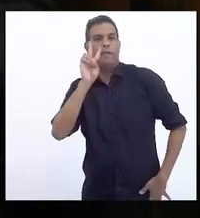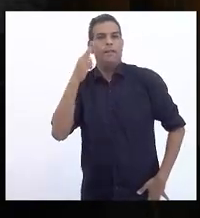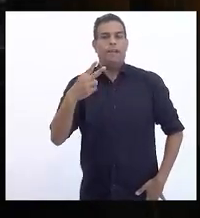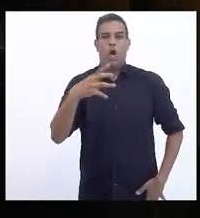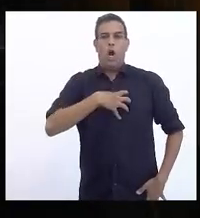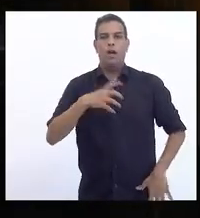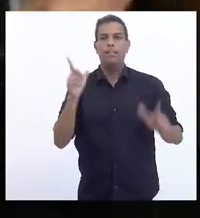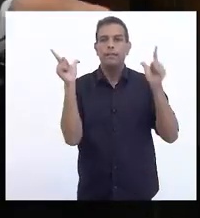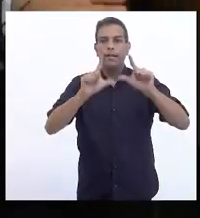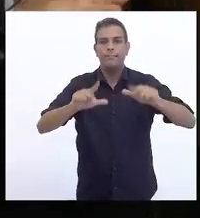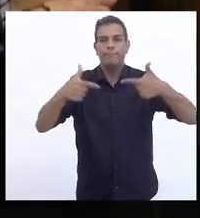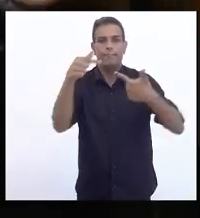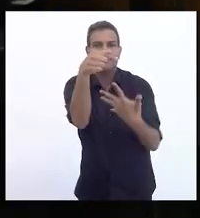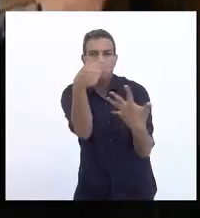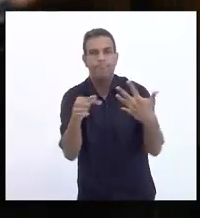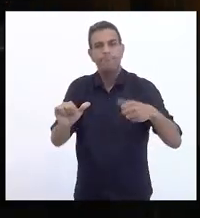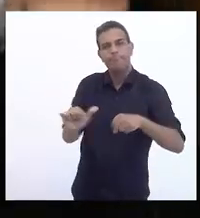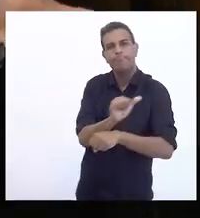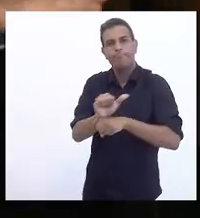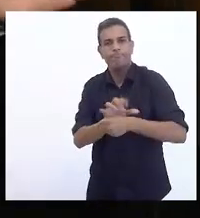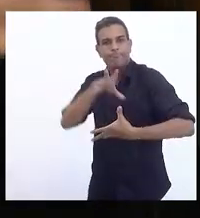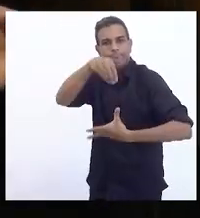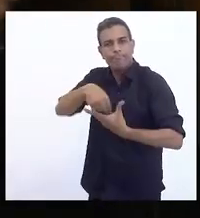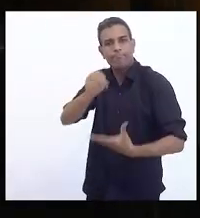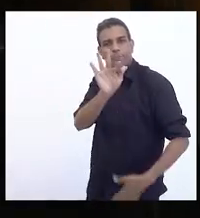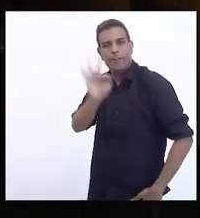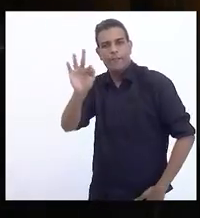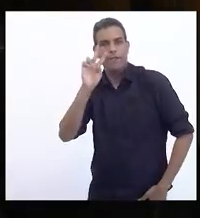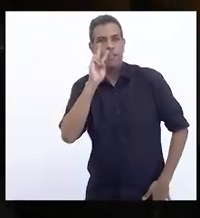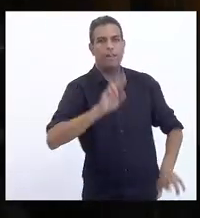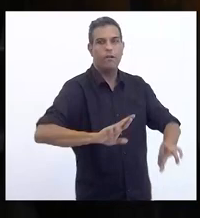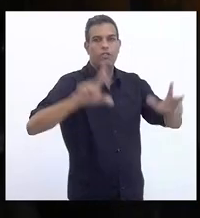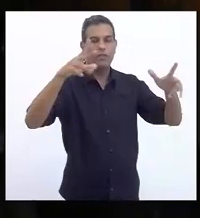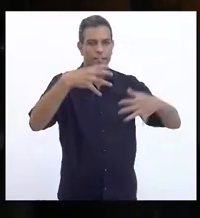Grande, se diferenciando da Universidade Federal da Paraíba.